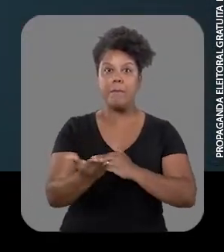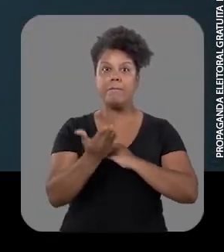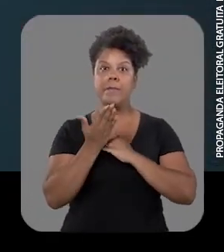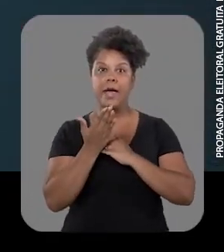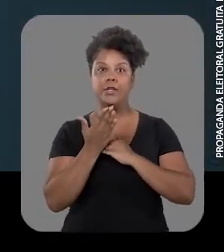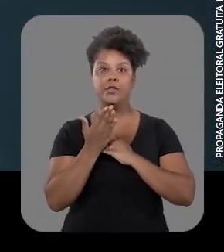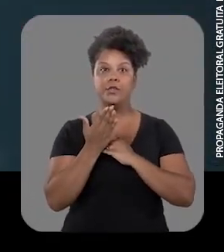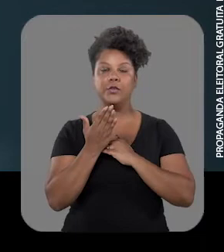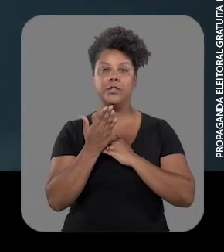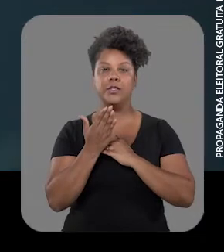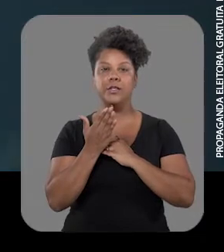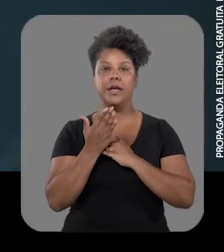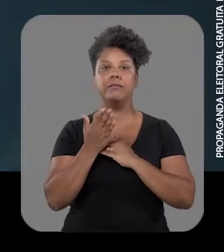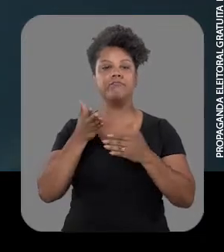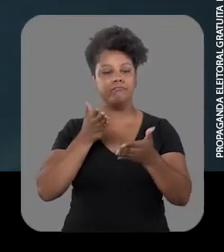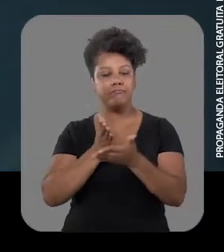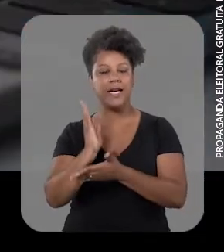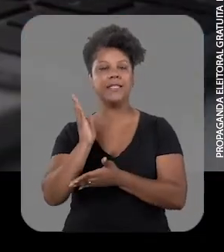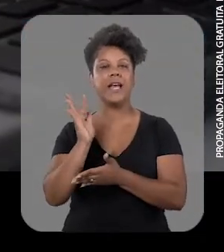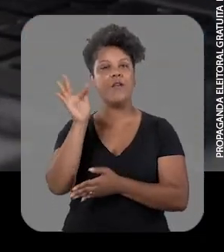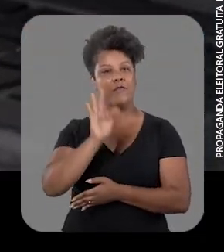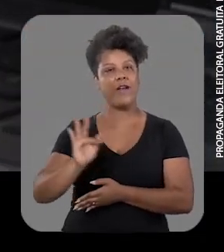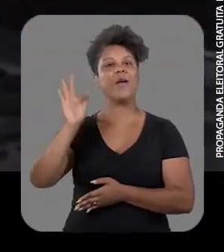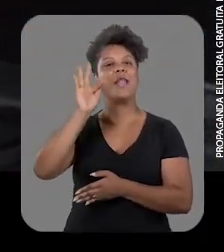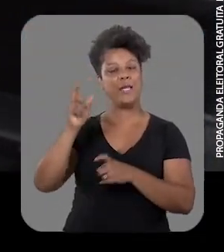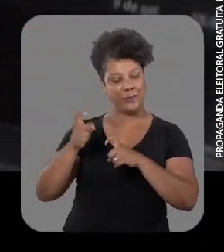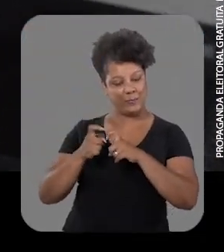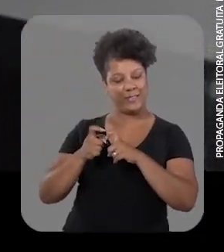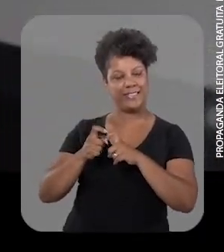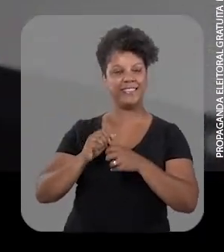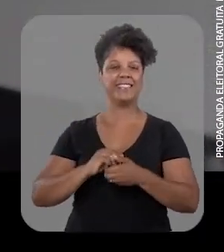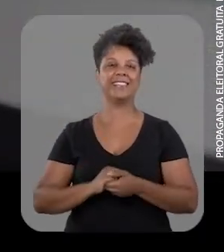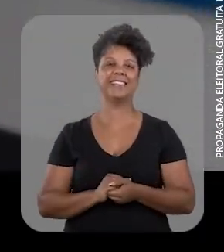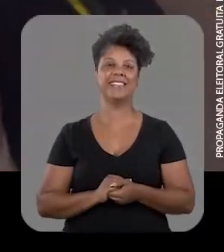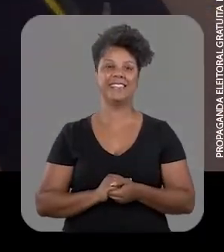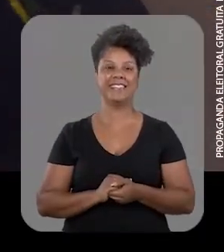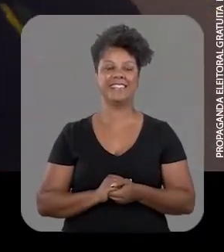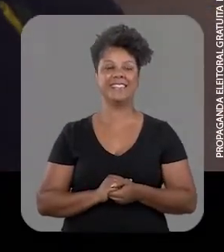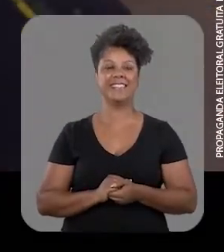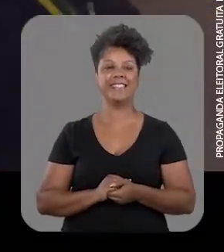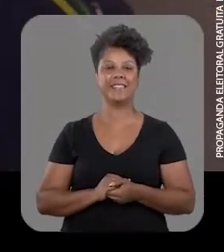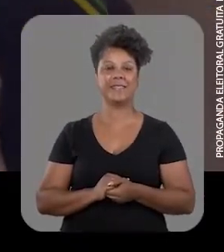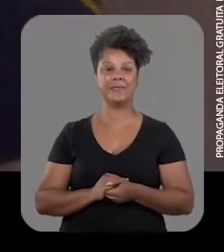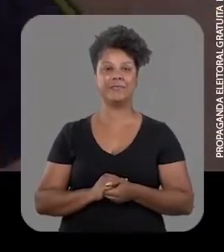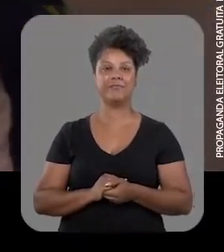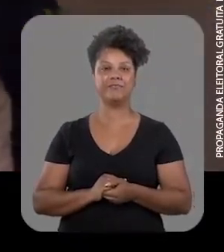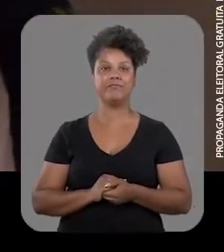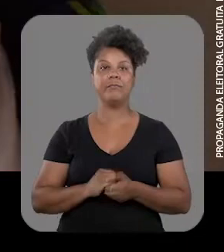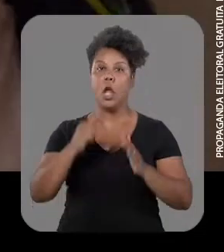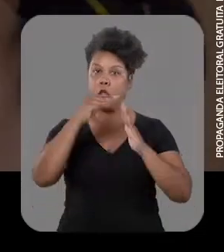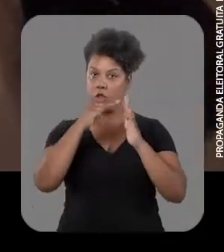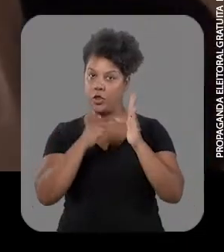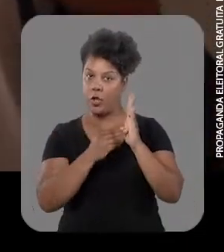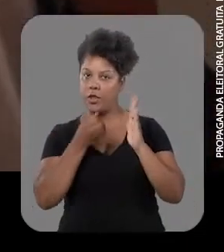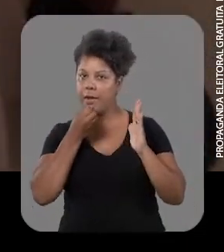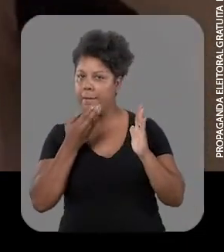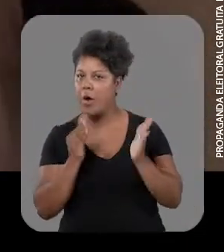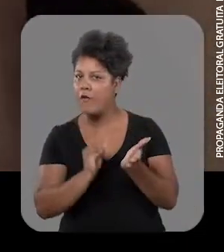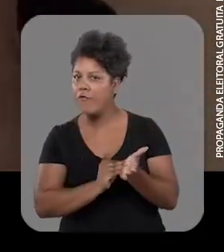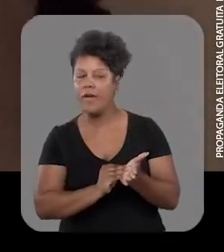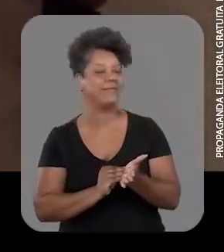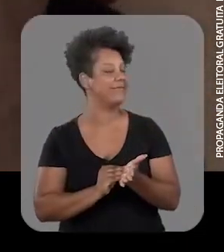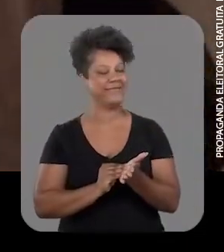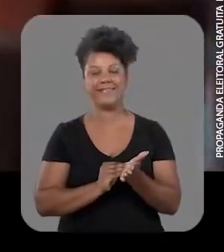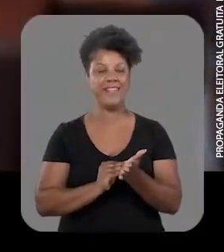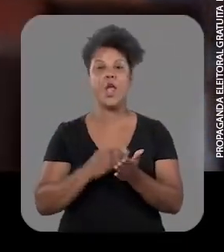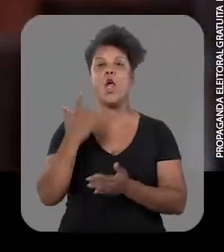O Chromebook vai me ajudar a passar na faculdade e me tornar uma médica. E nota boa não faltou, tanto que Goiás